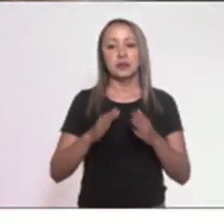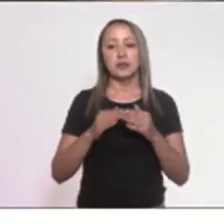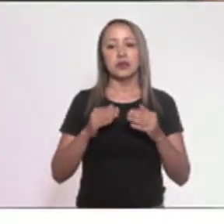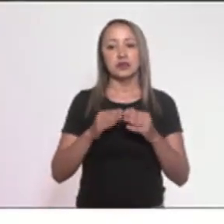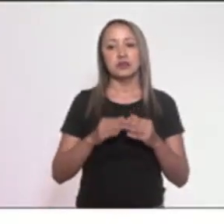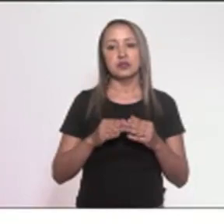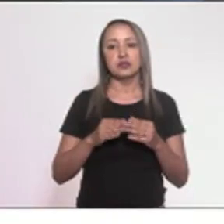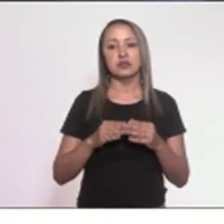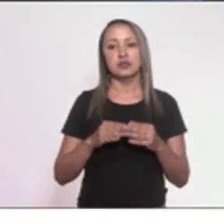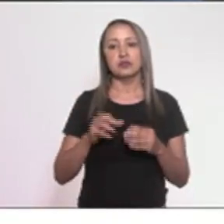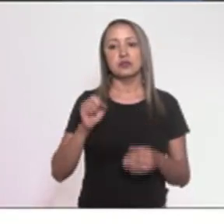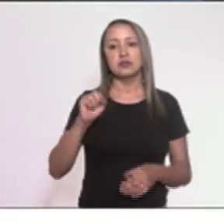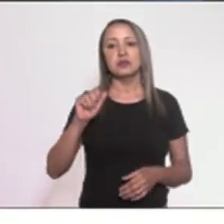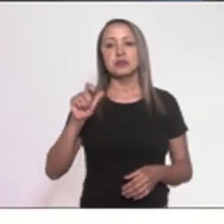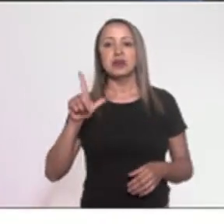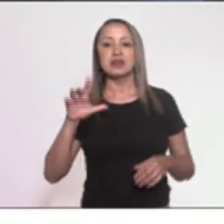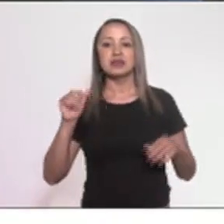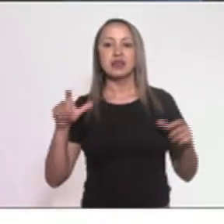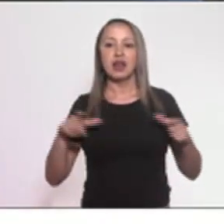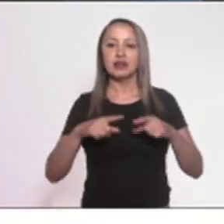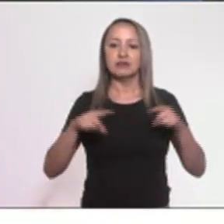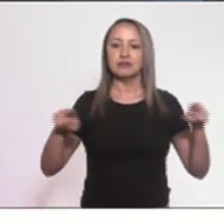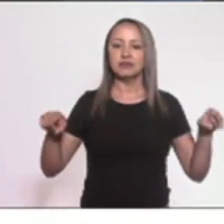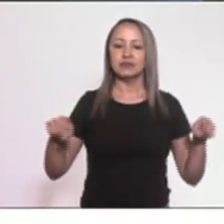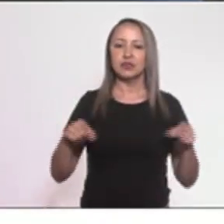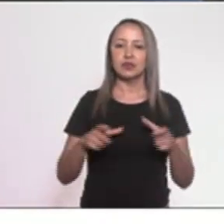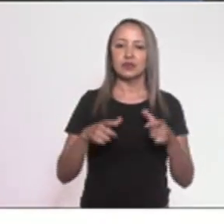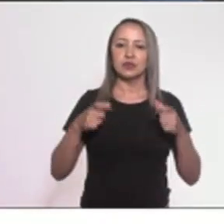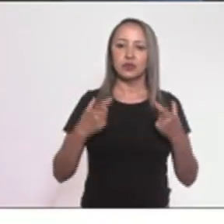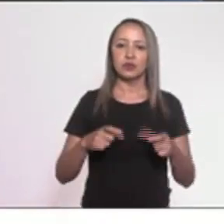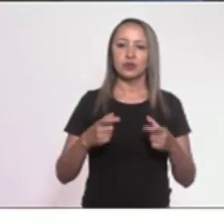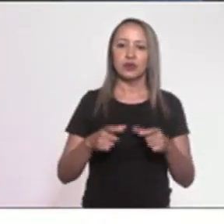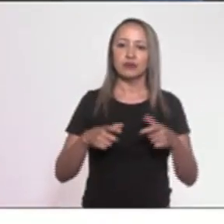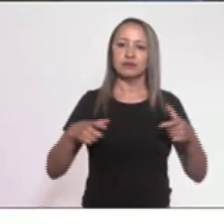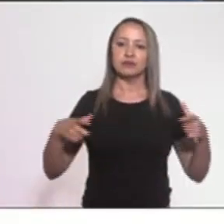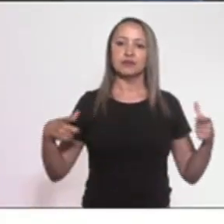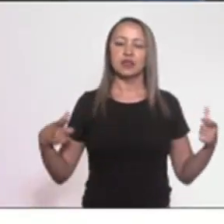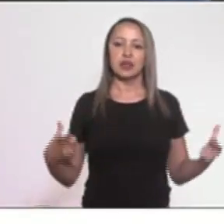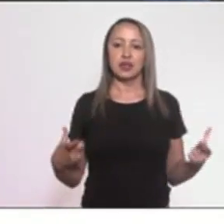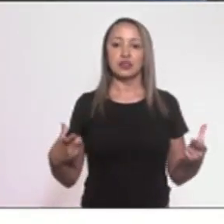bem ampla, já agora que a oposição ela foi